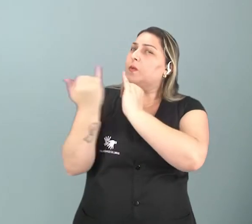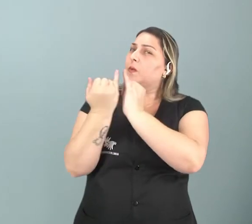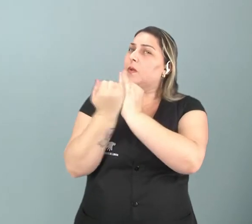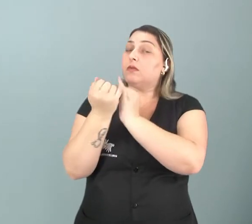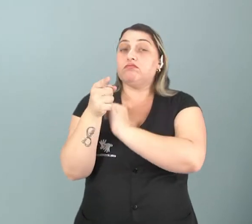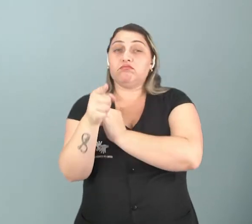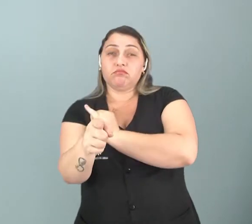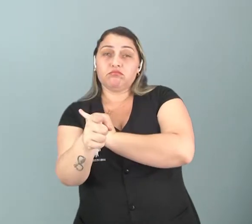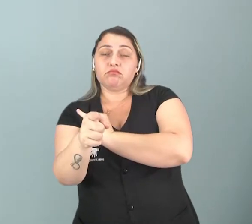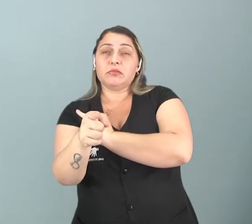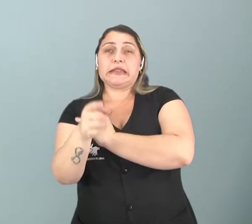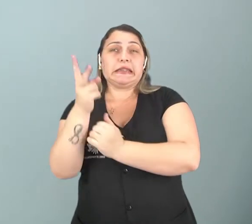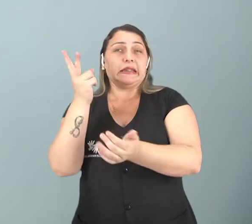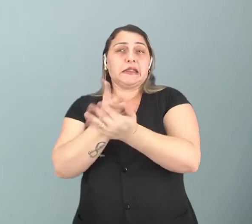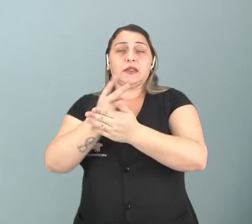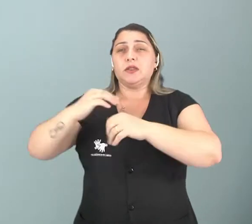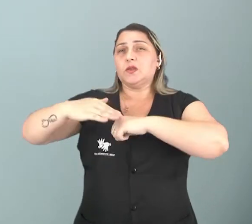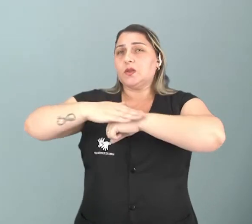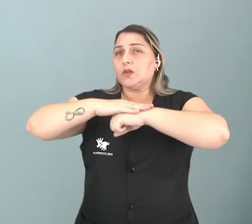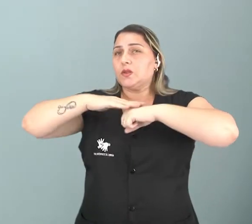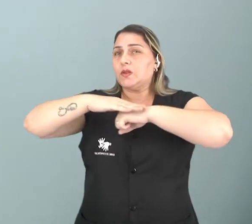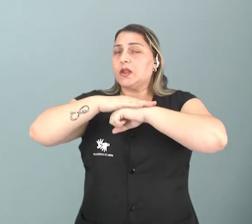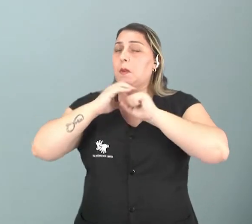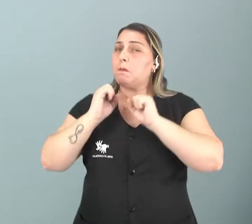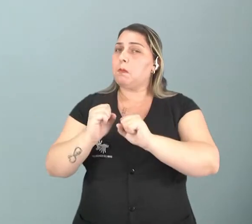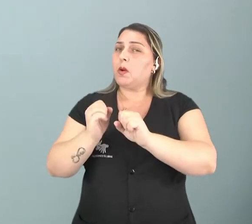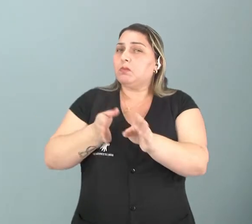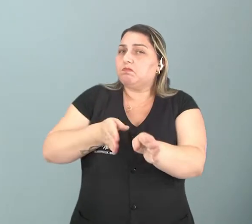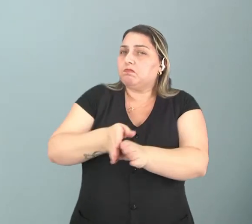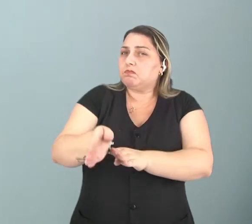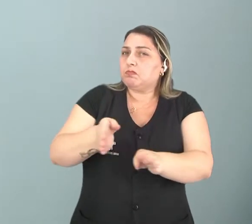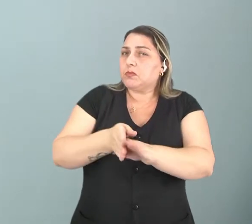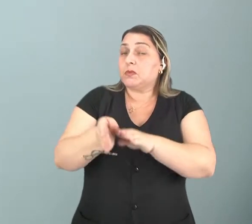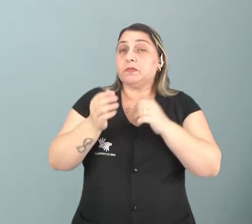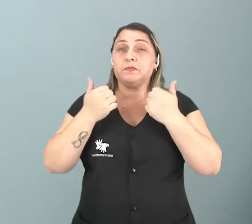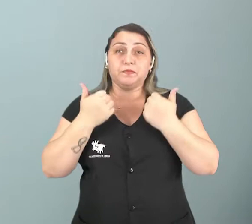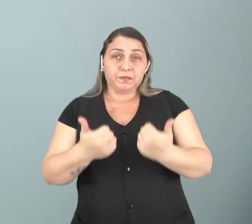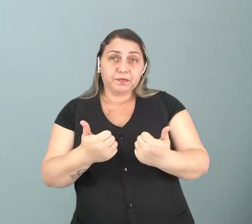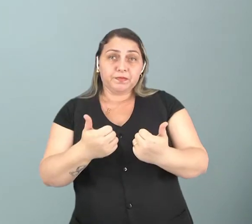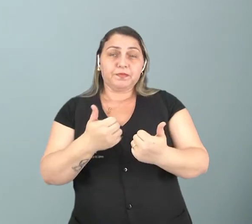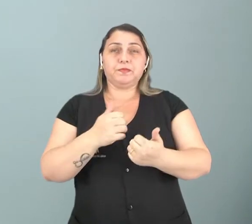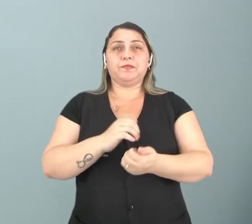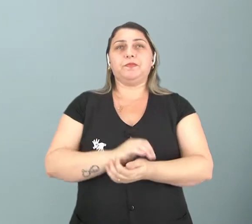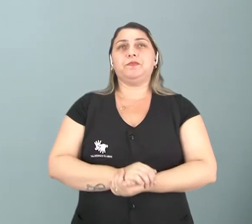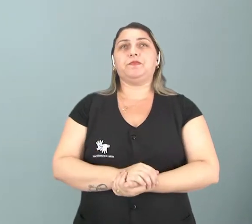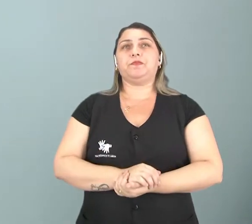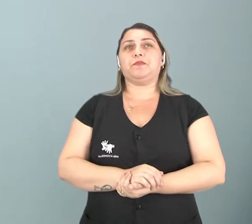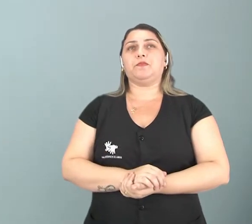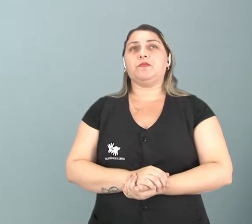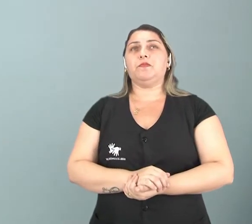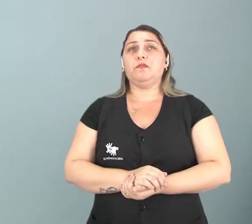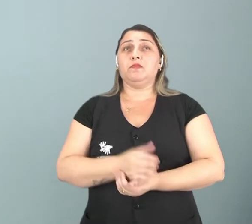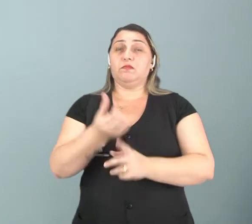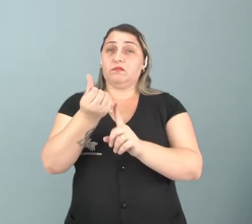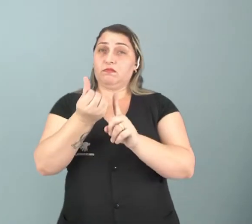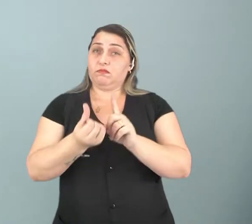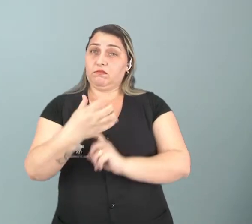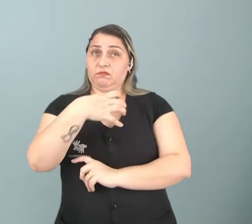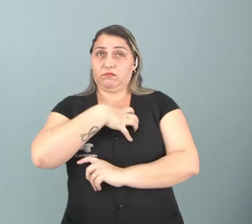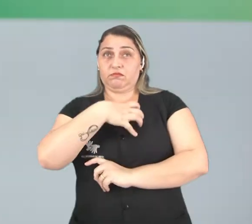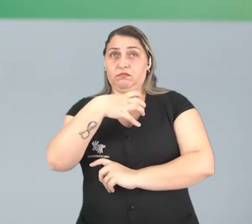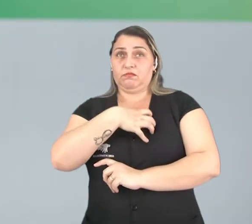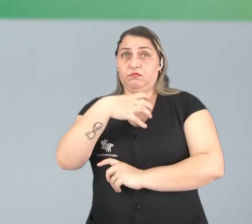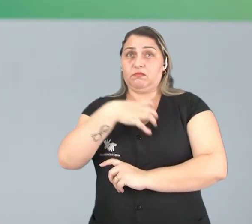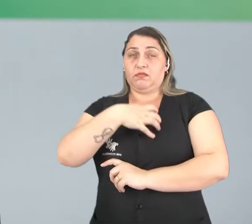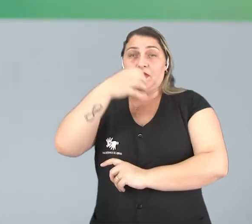você. Sempre conversar com alguém que possa lhe aconselhar de uma melhor maneira, certo? 6 maneiras